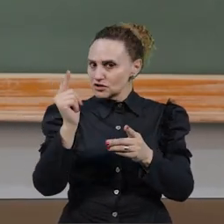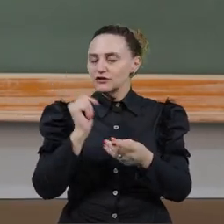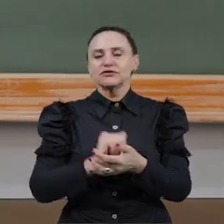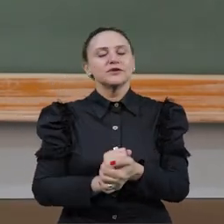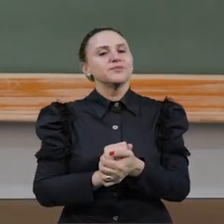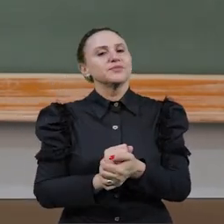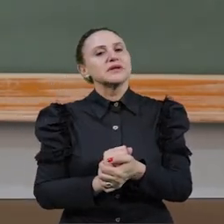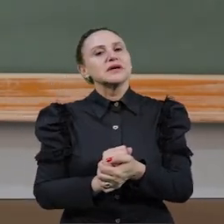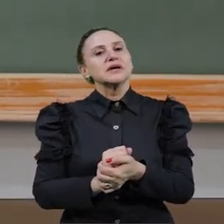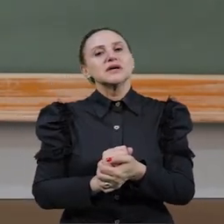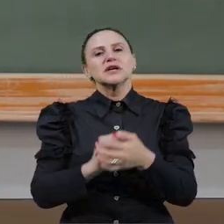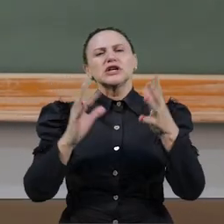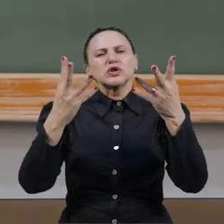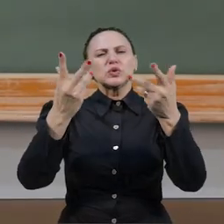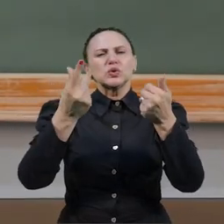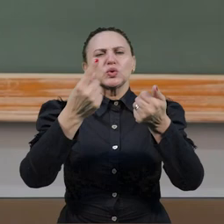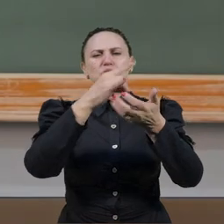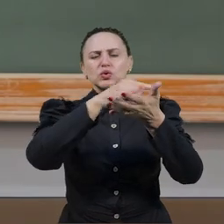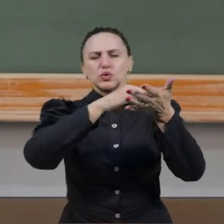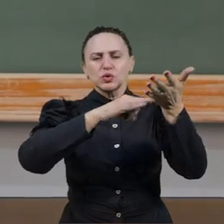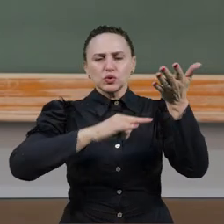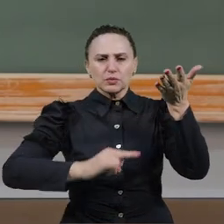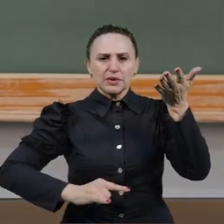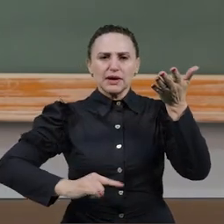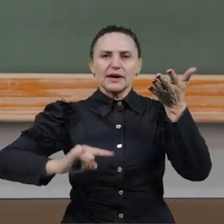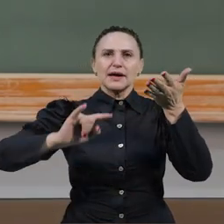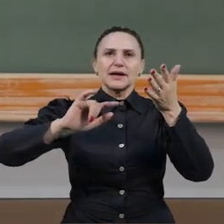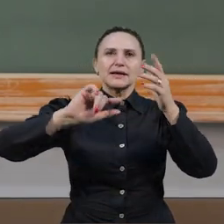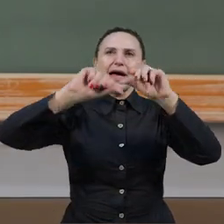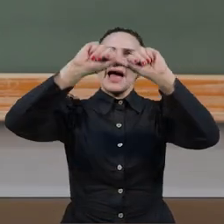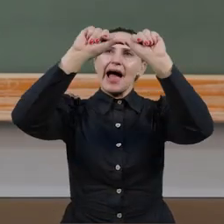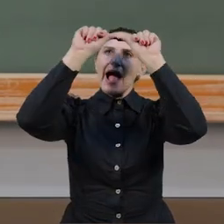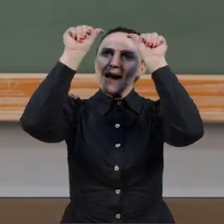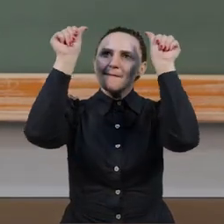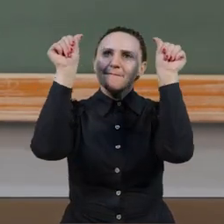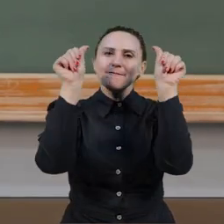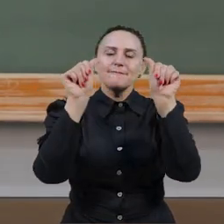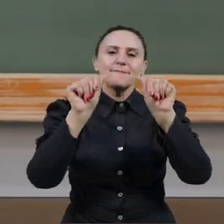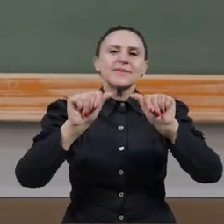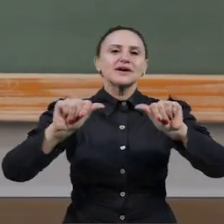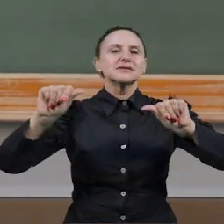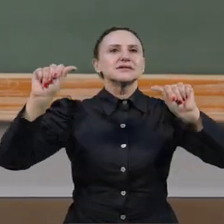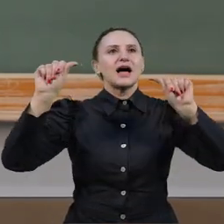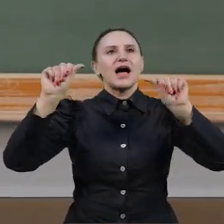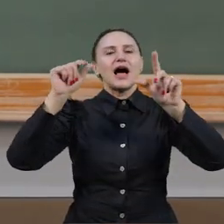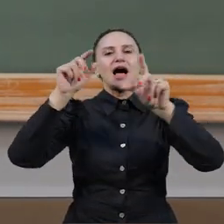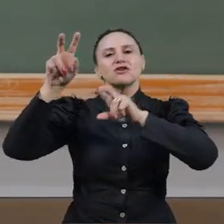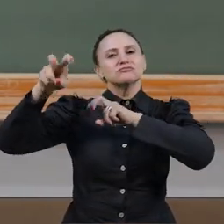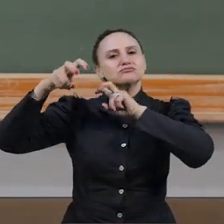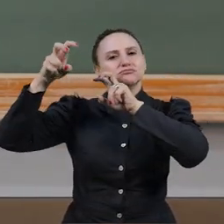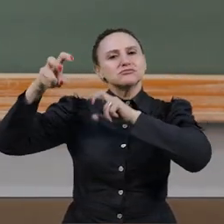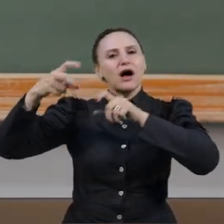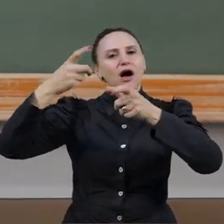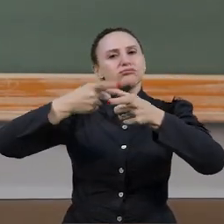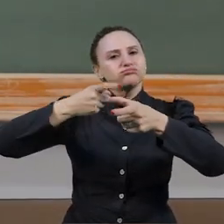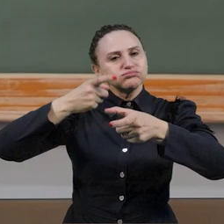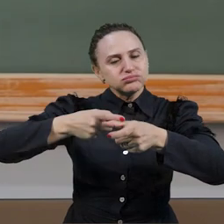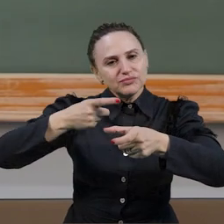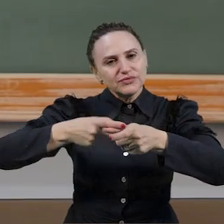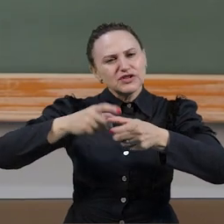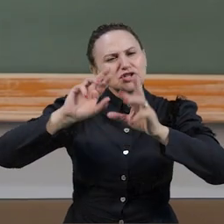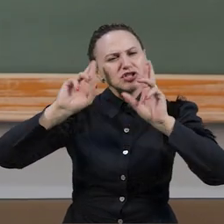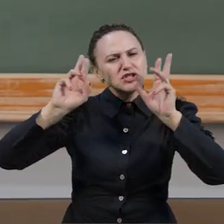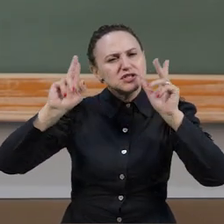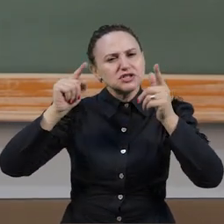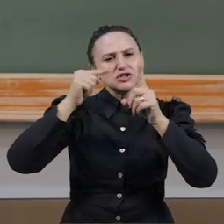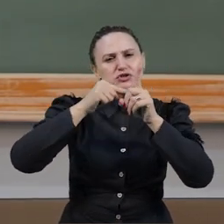testemunhos e documentos históricos a paisagem local né a paisagem Urbana rural as diferentes tipos de